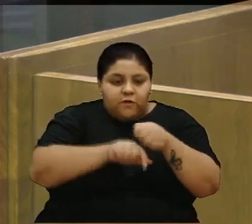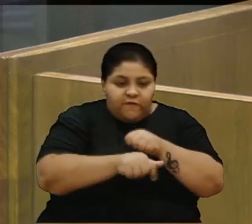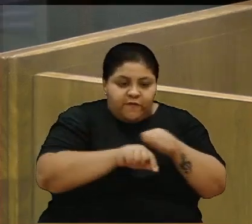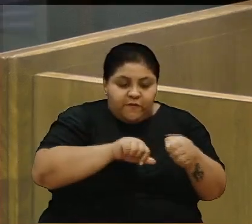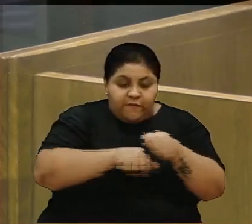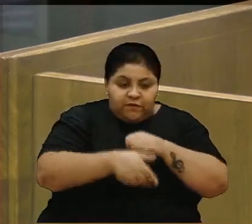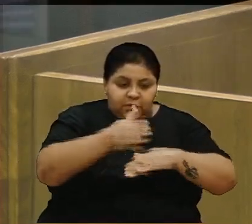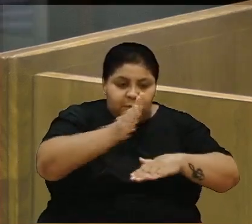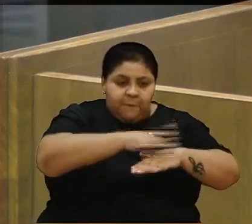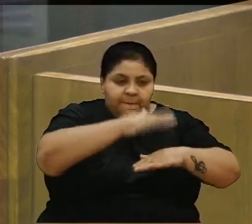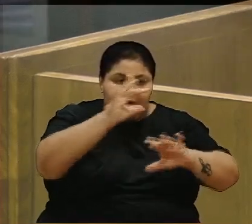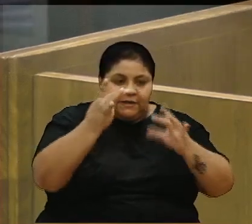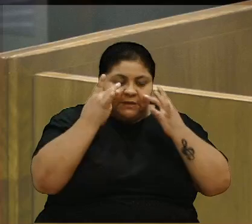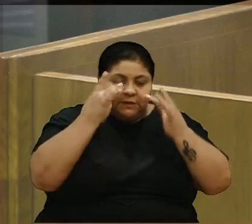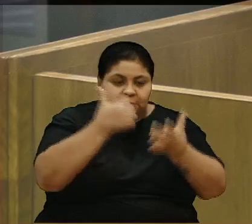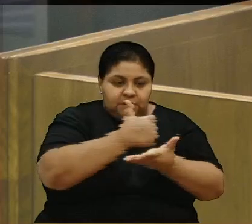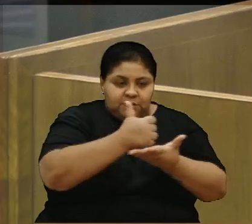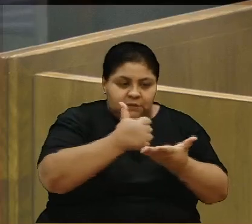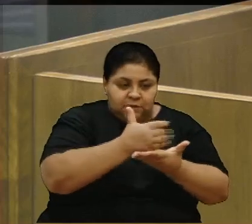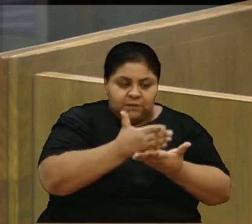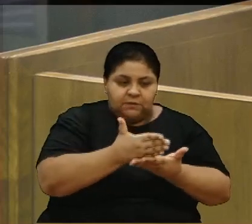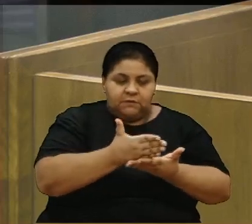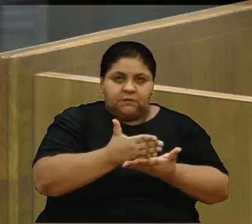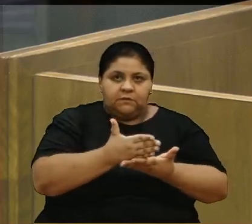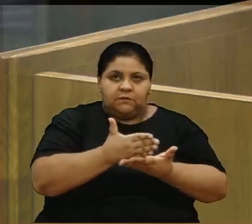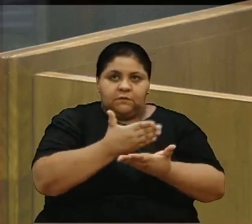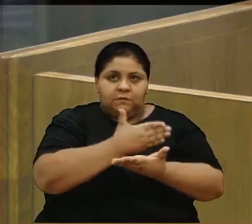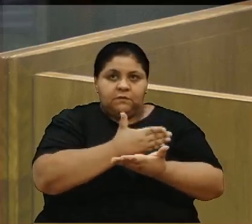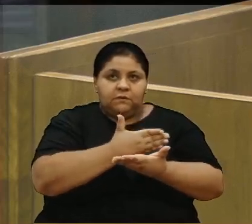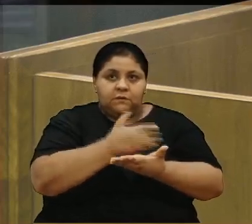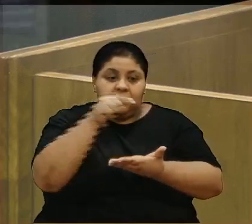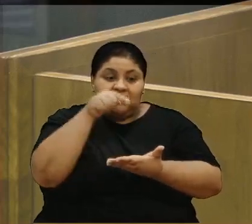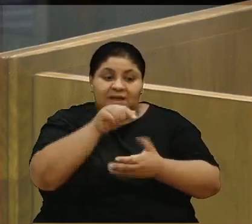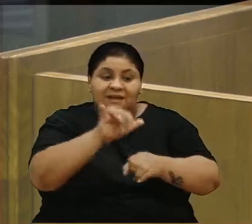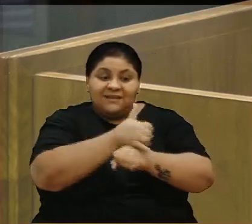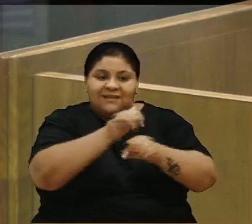atenção básica a partir da lógica preventiva, que é a estratégia